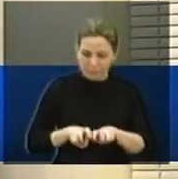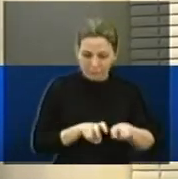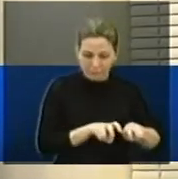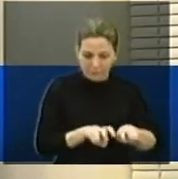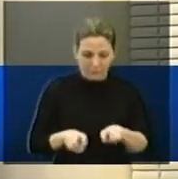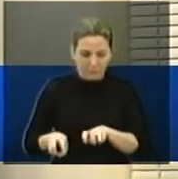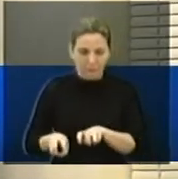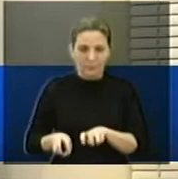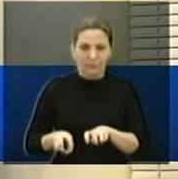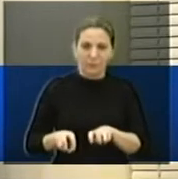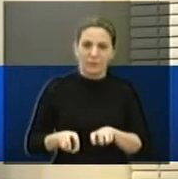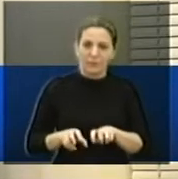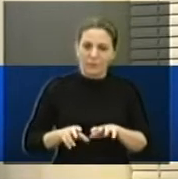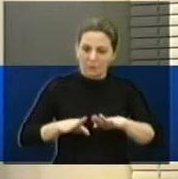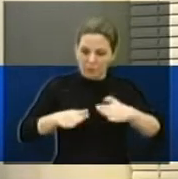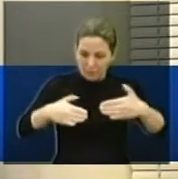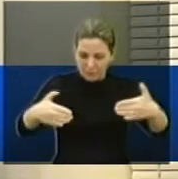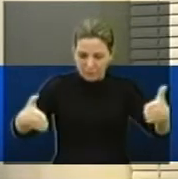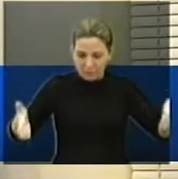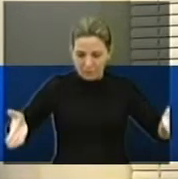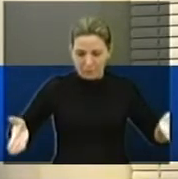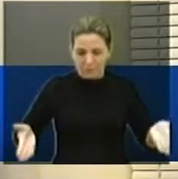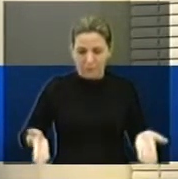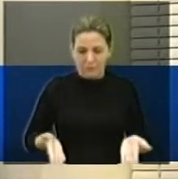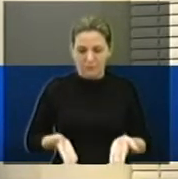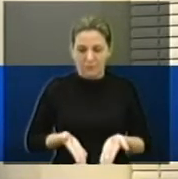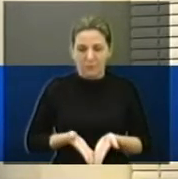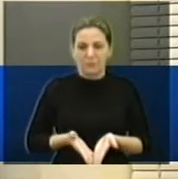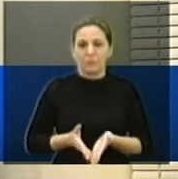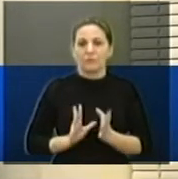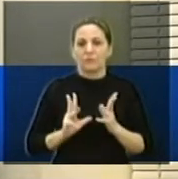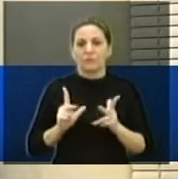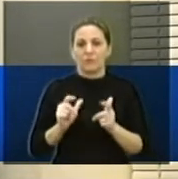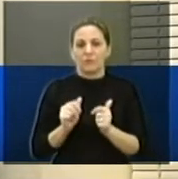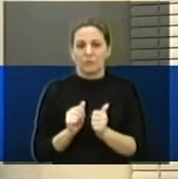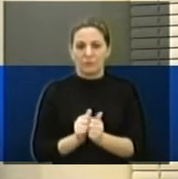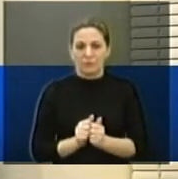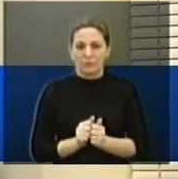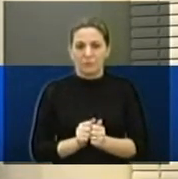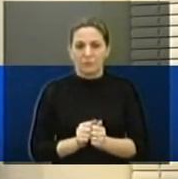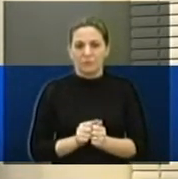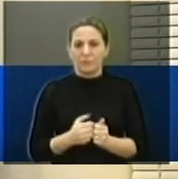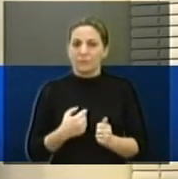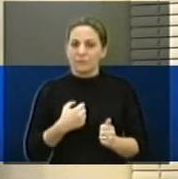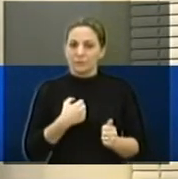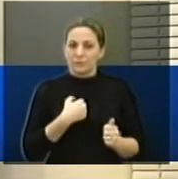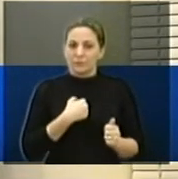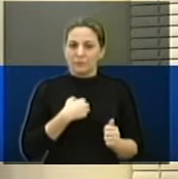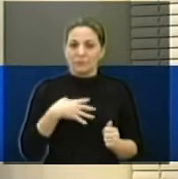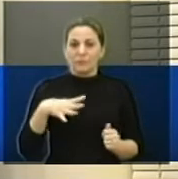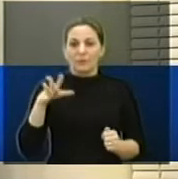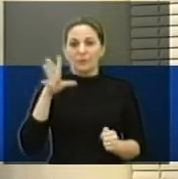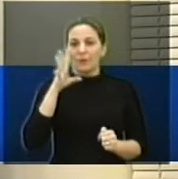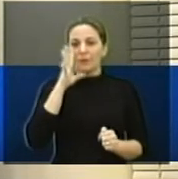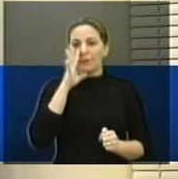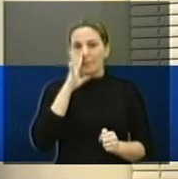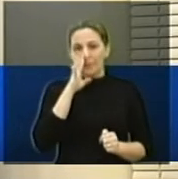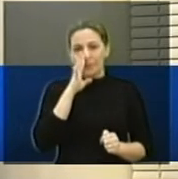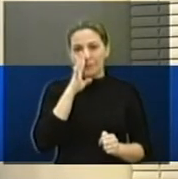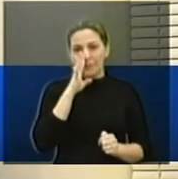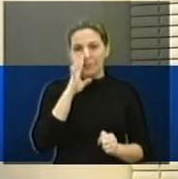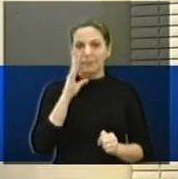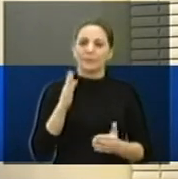na e toda sua lateral da praça eu fiquei indignado e aí